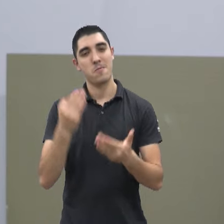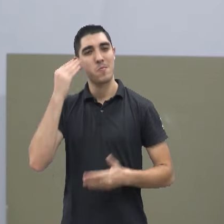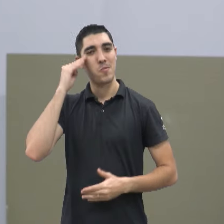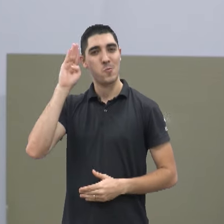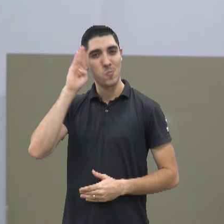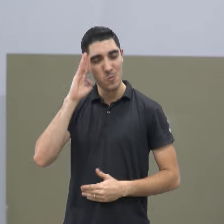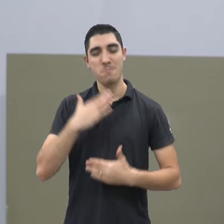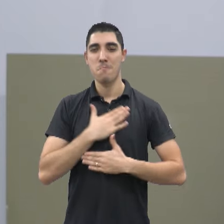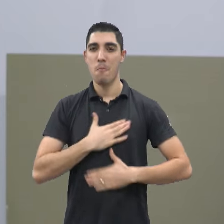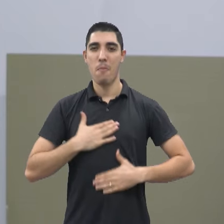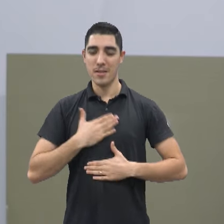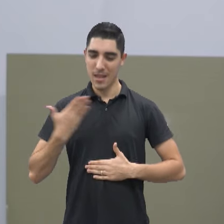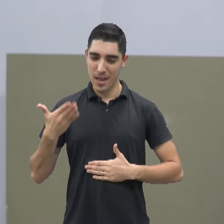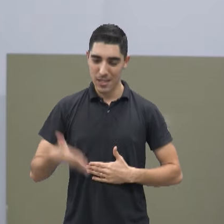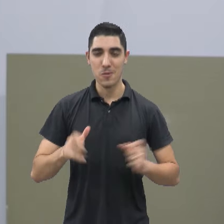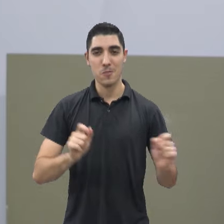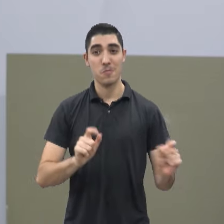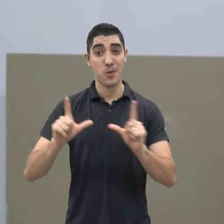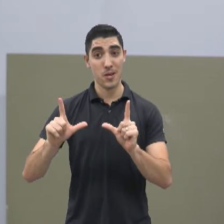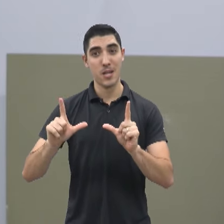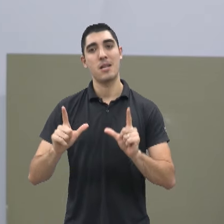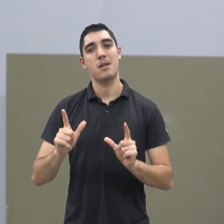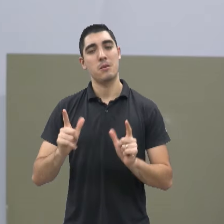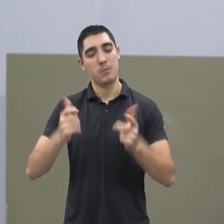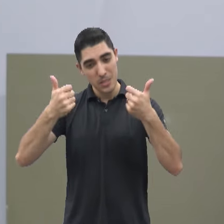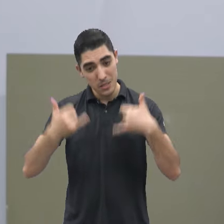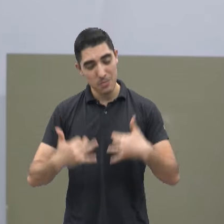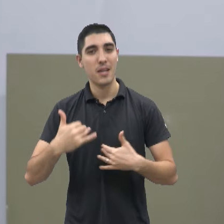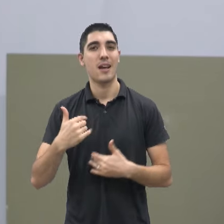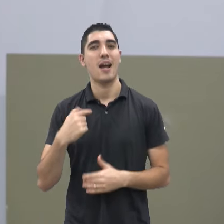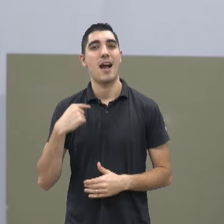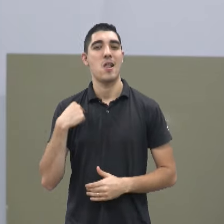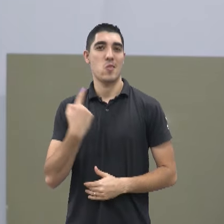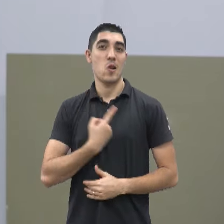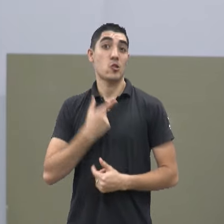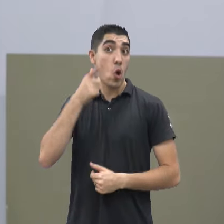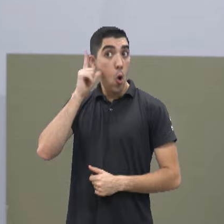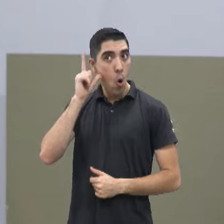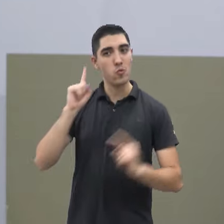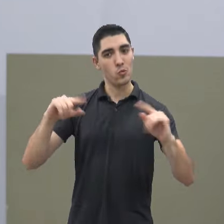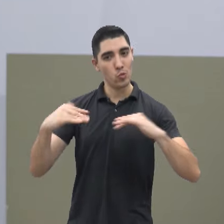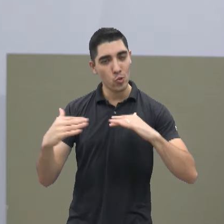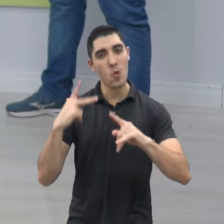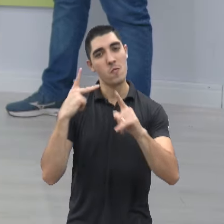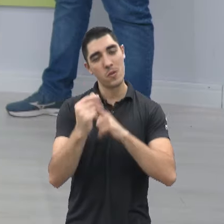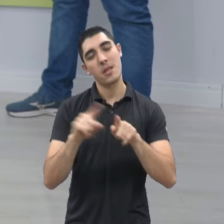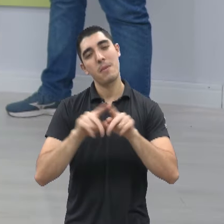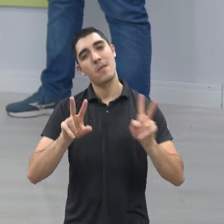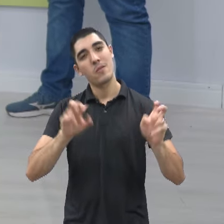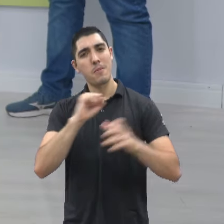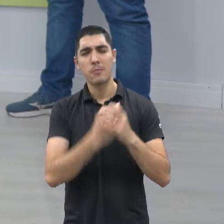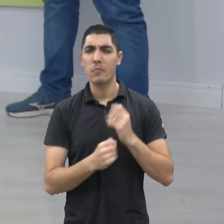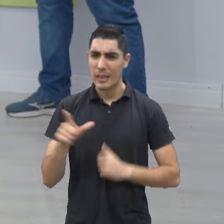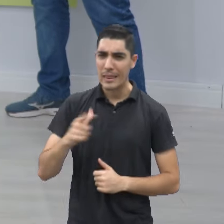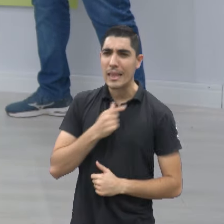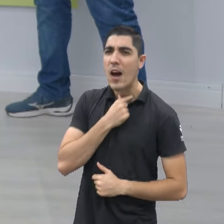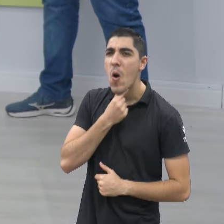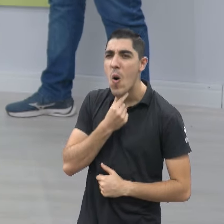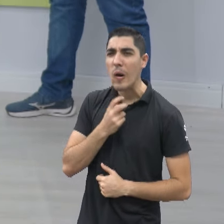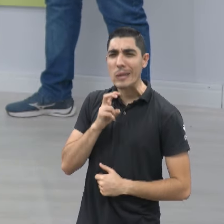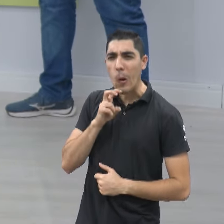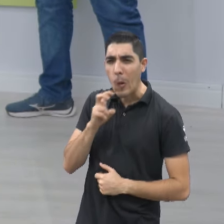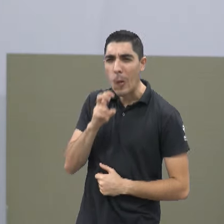Hora do Esporte e poder falar um pouco da nossa vitória, da campanha, né? Falar do basquete. Você tá meio rouco, você gritou muito ontem no ginásio do